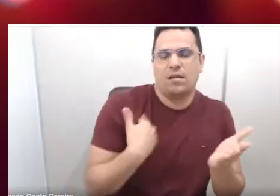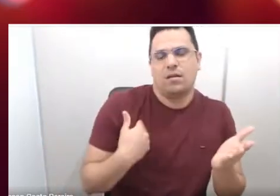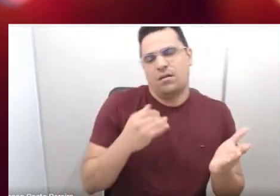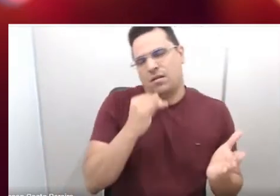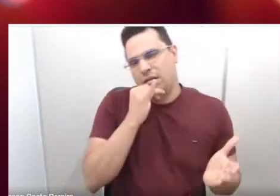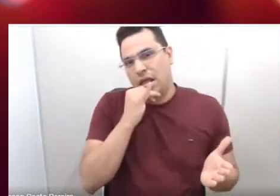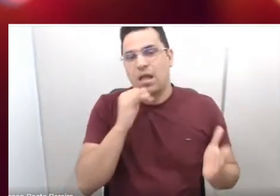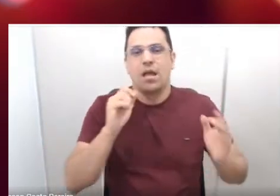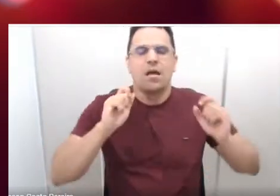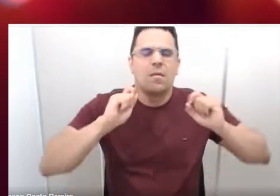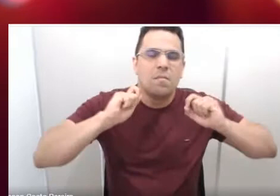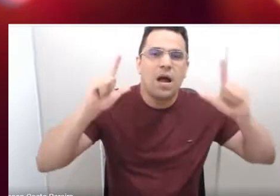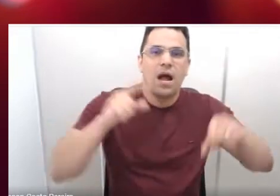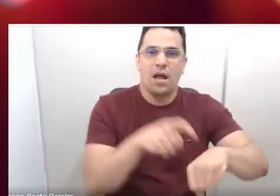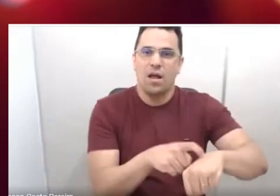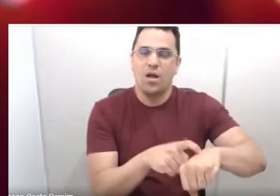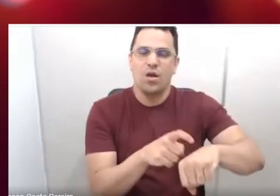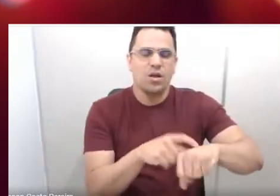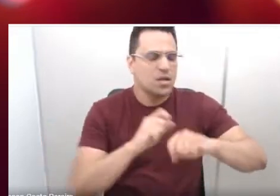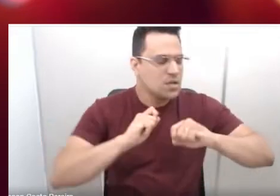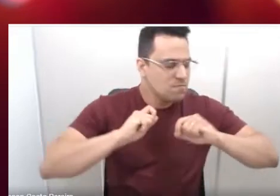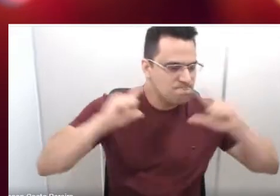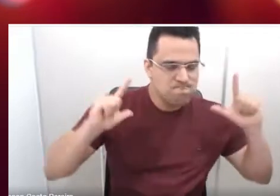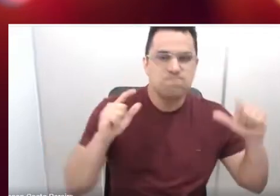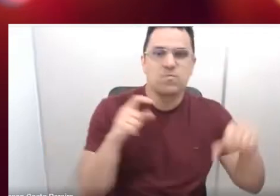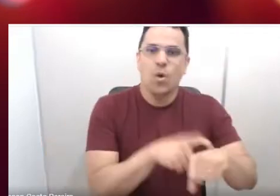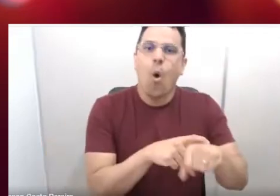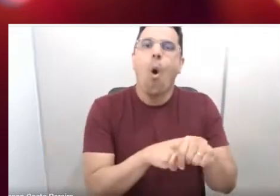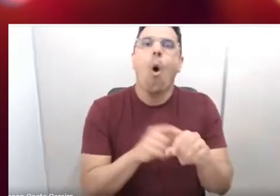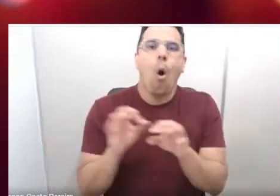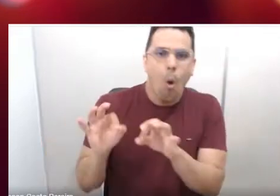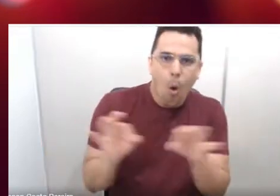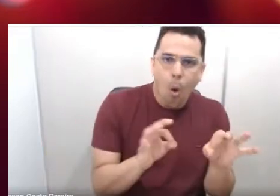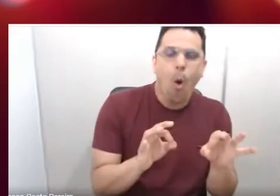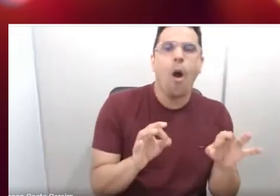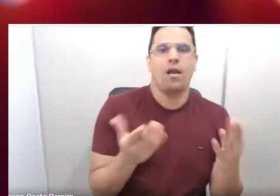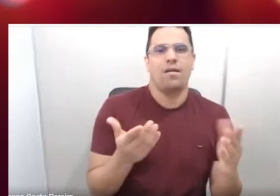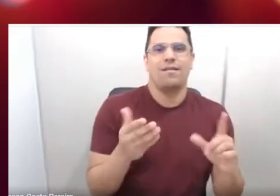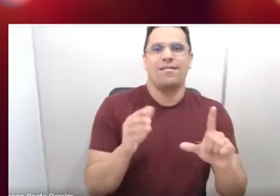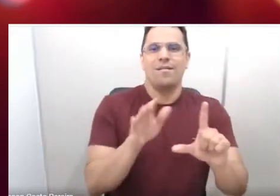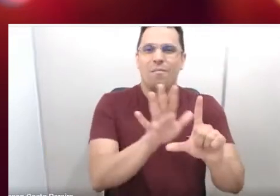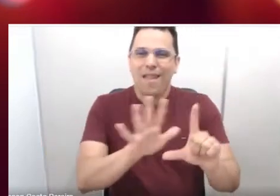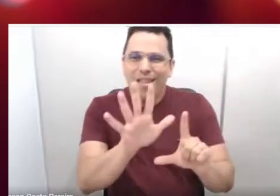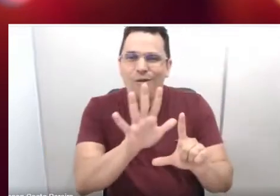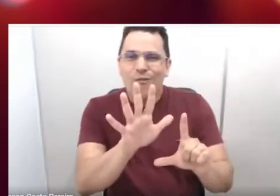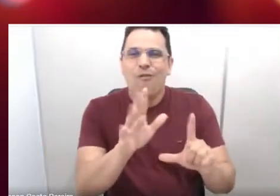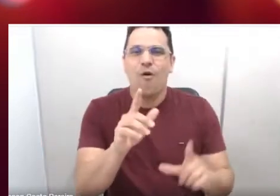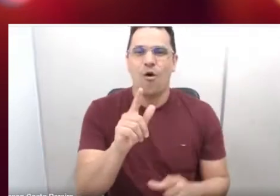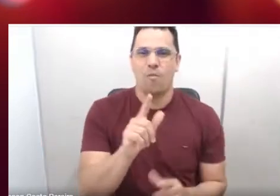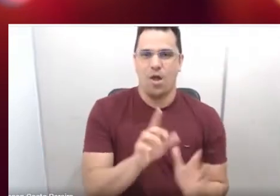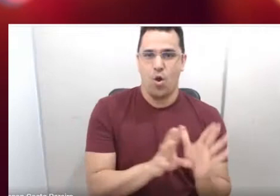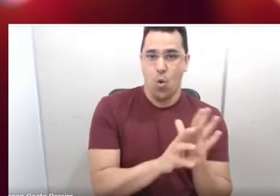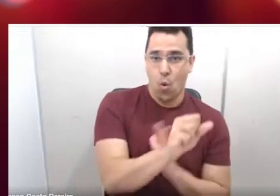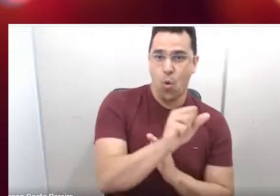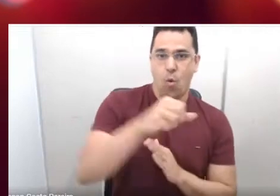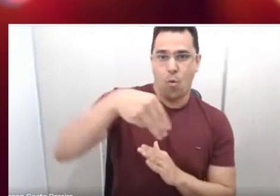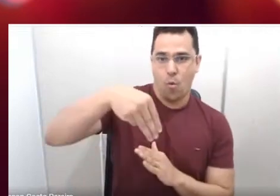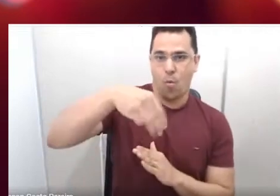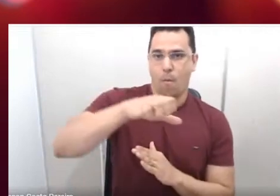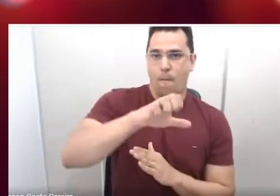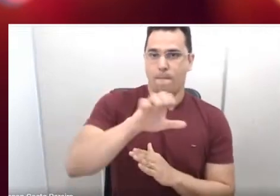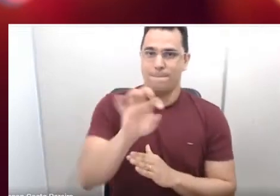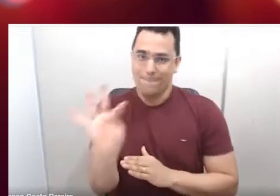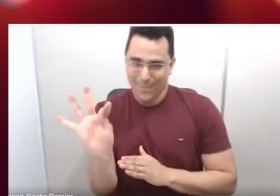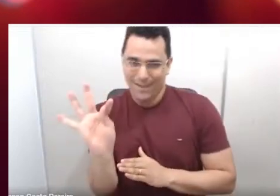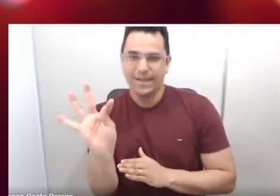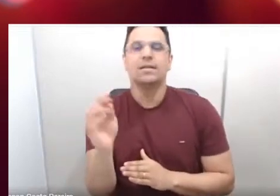as minhas disciplinas eram na segunda, conseguir acordar no horário, entrar no Google Meet, acompanhar as aulas e ficar concentrado e estudar em